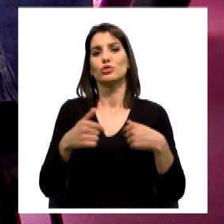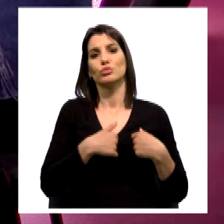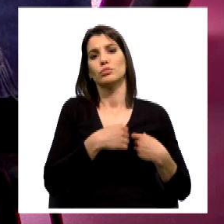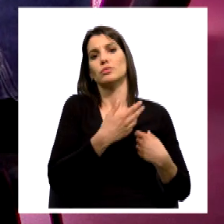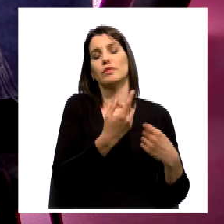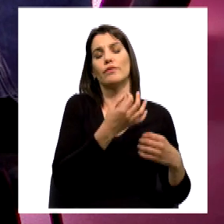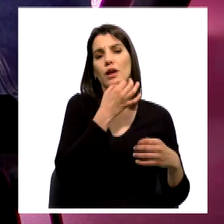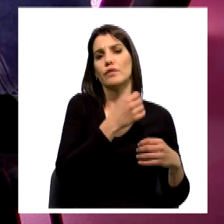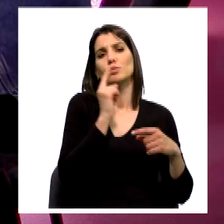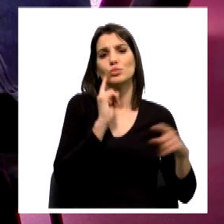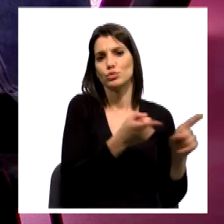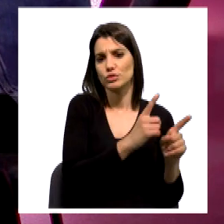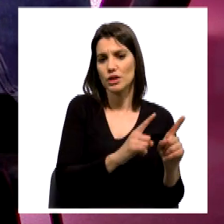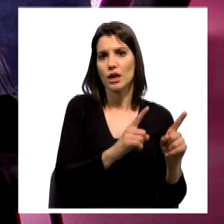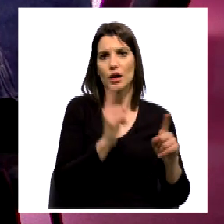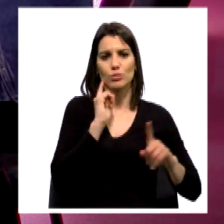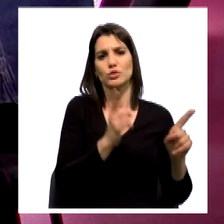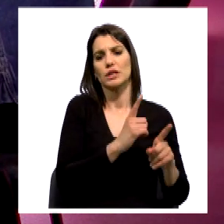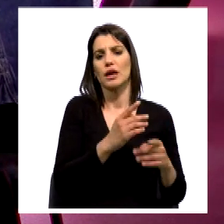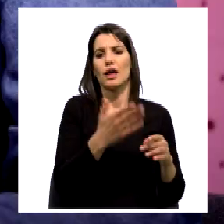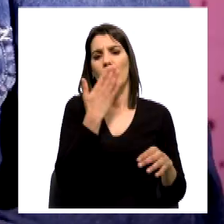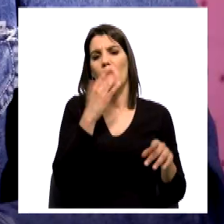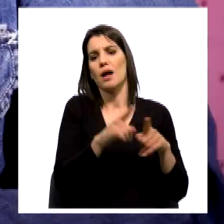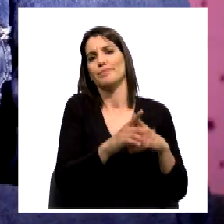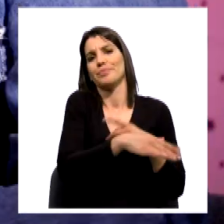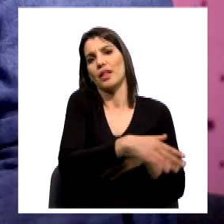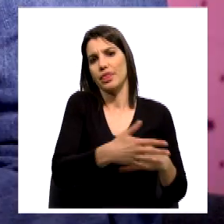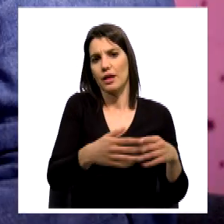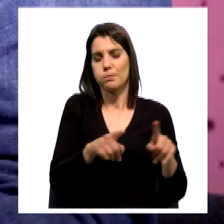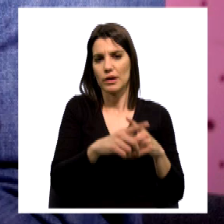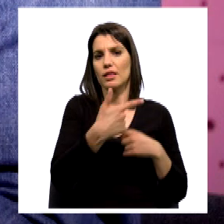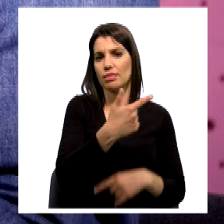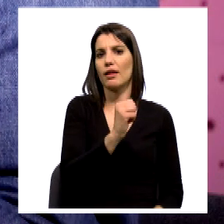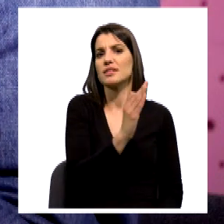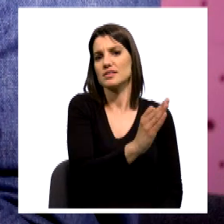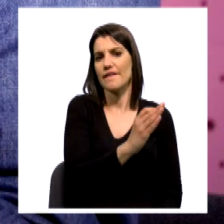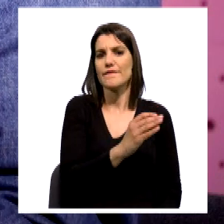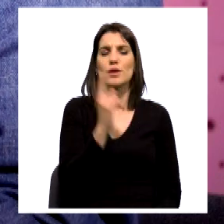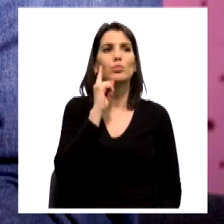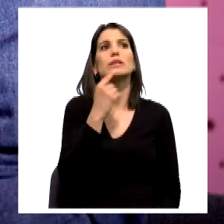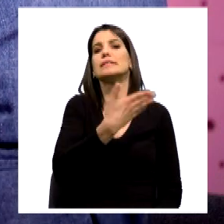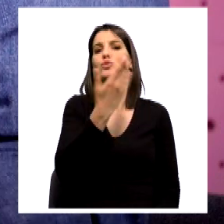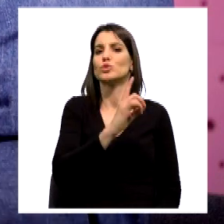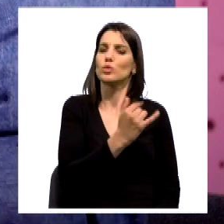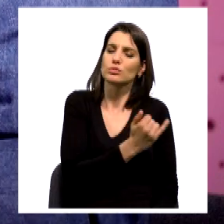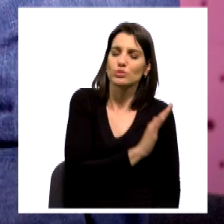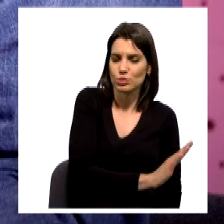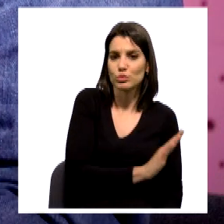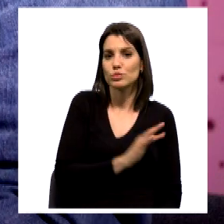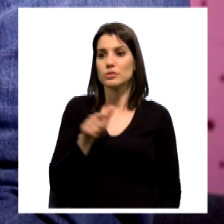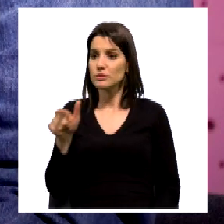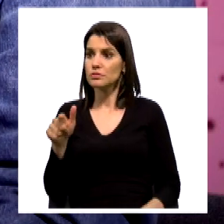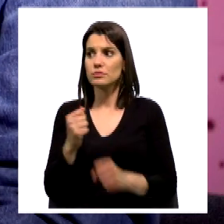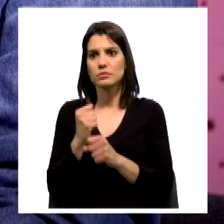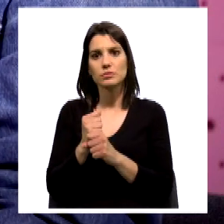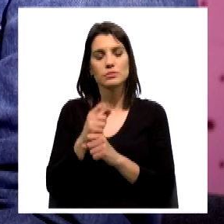de uma coisa completamente diferente. A música era secundária, como ainda hoje é na TSF. Ali não, ali o que eu sentia